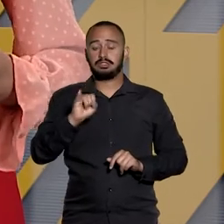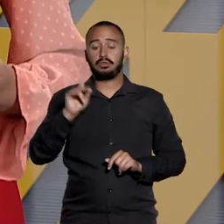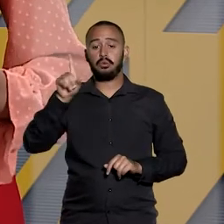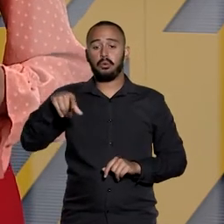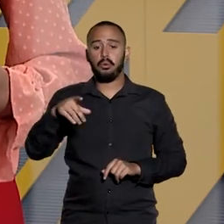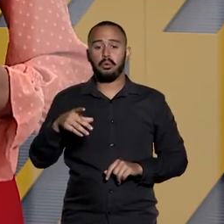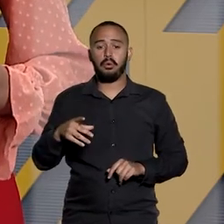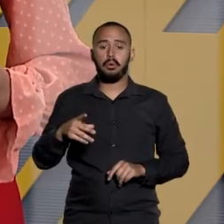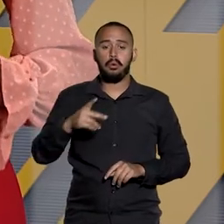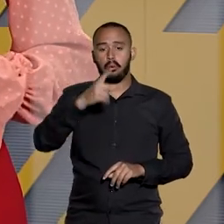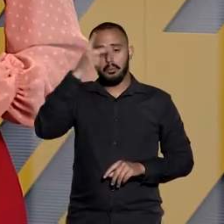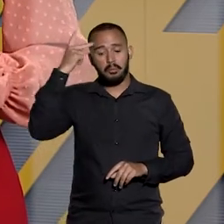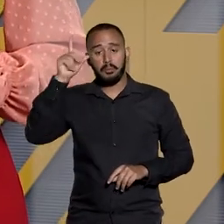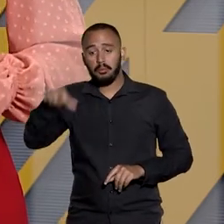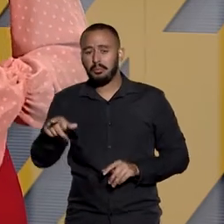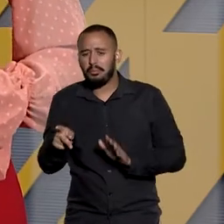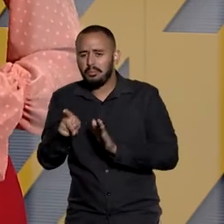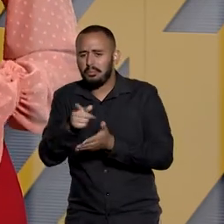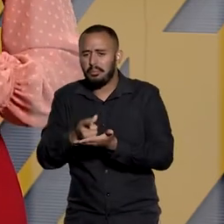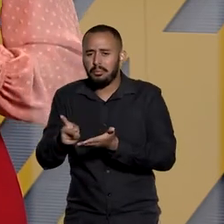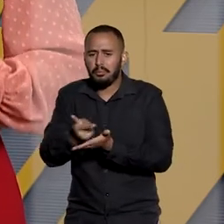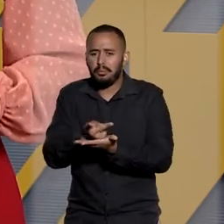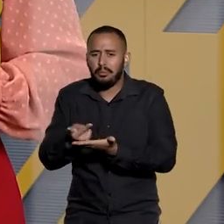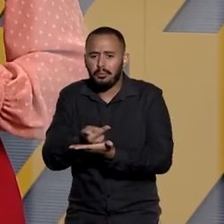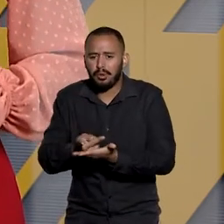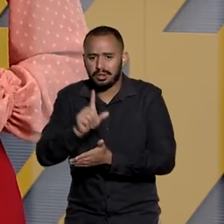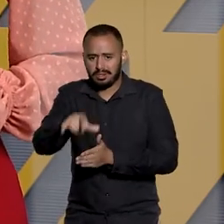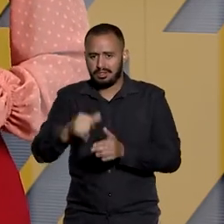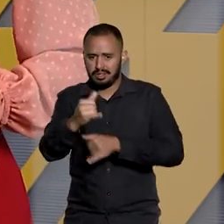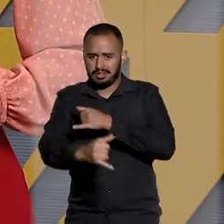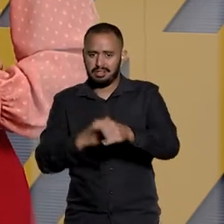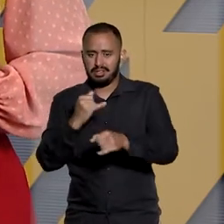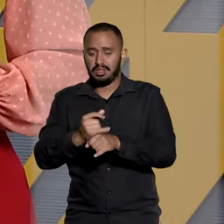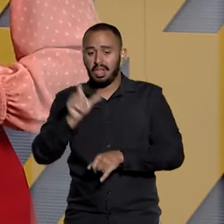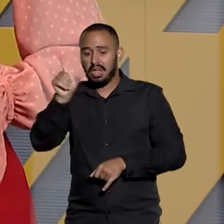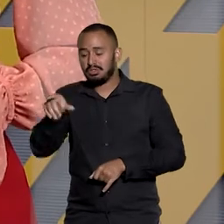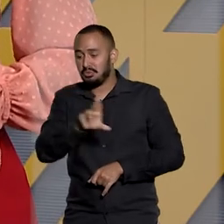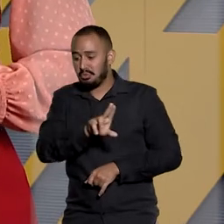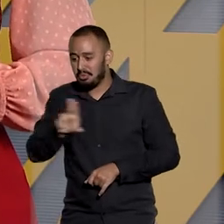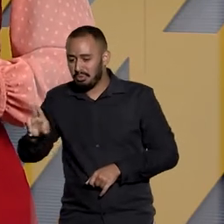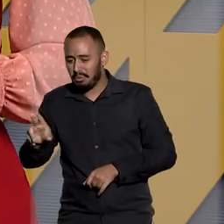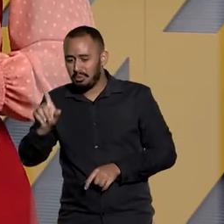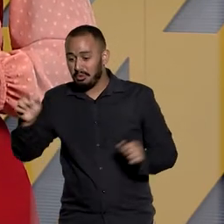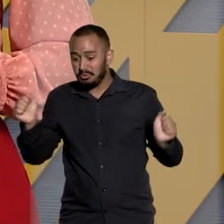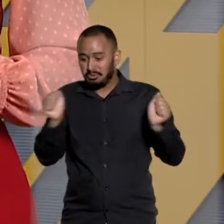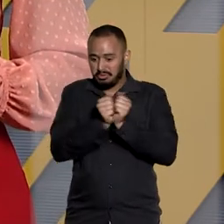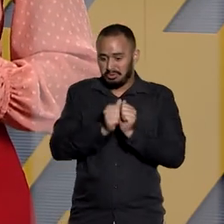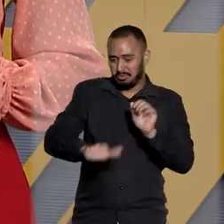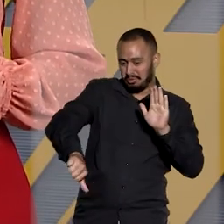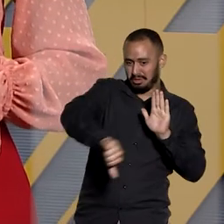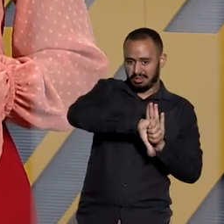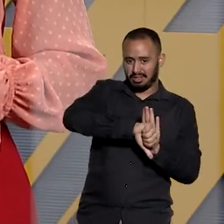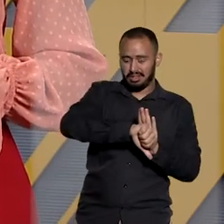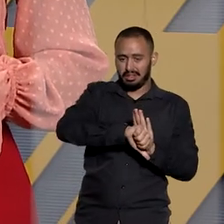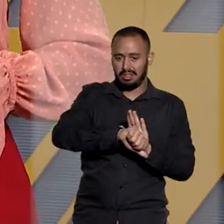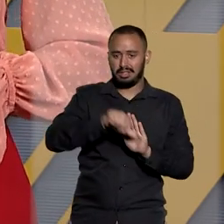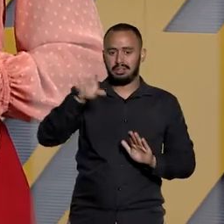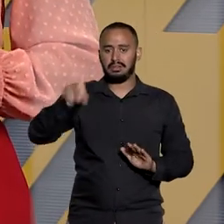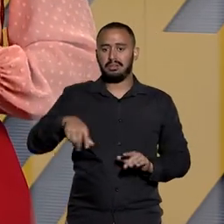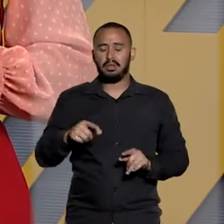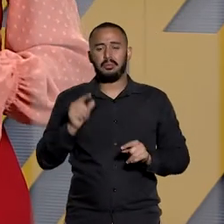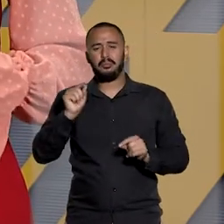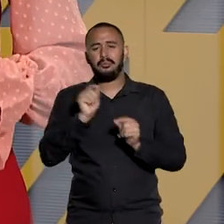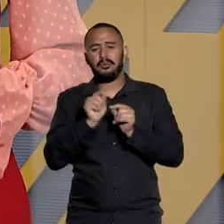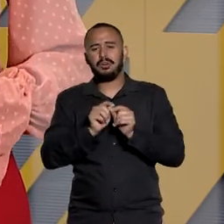uma consulta em sites de buscas na internet sobre o profissional e encontrar o nome dele vinculado a processo criminal